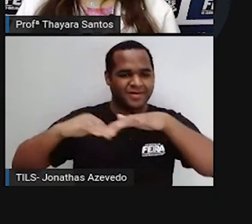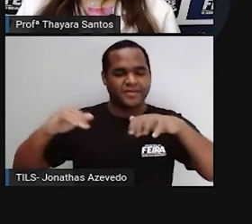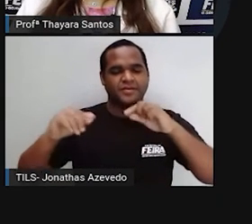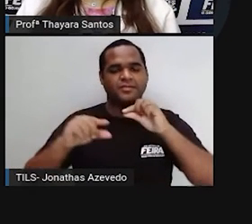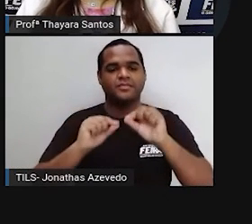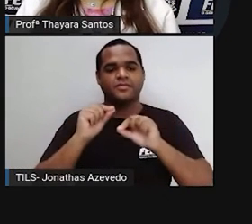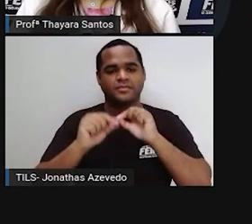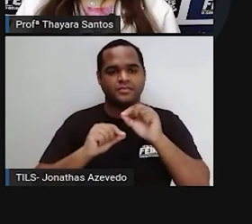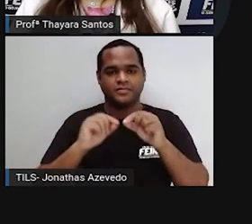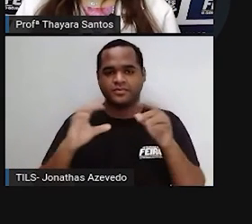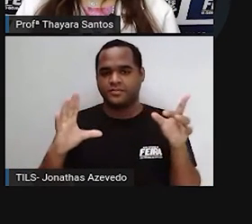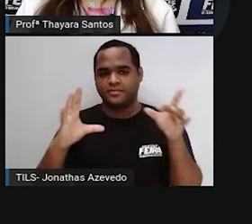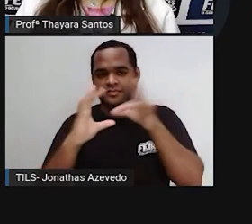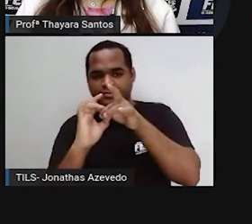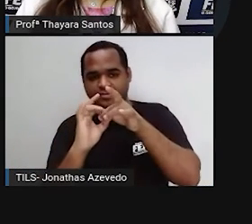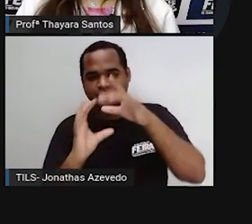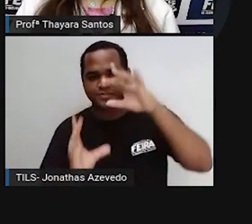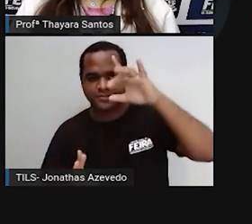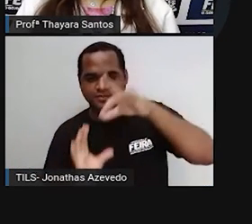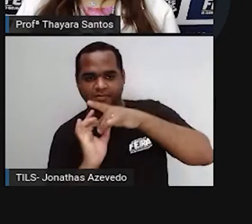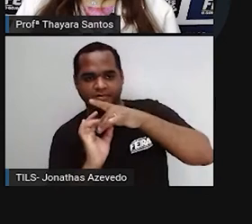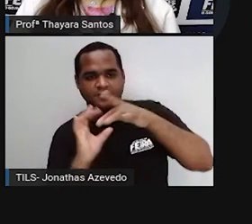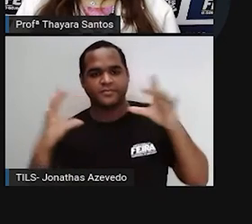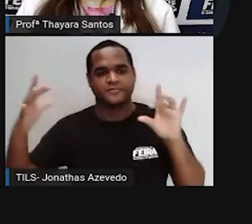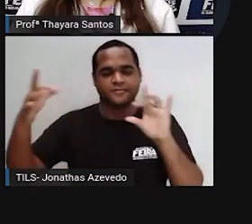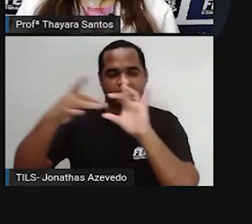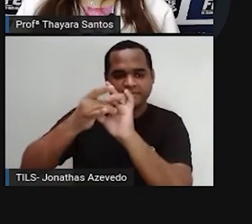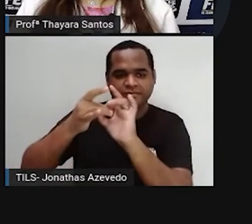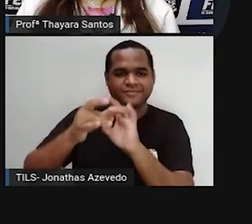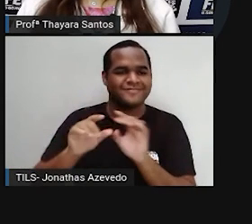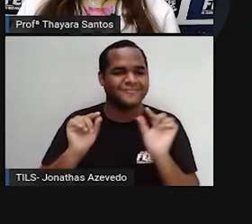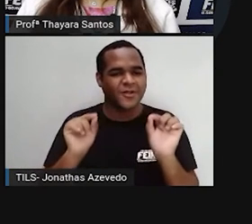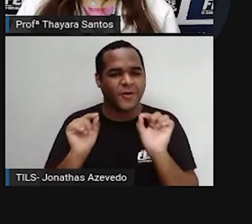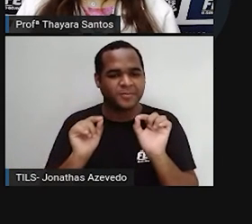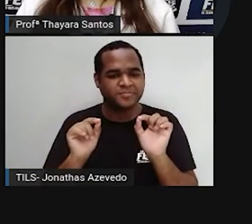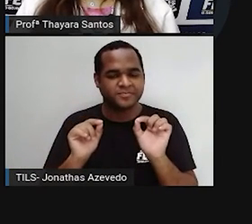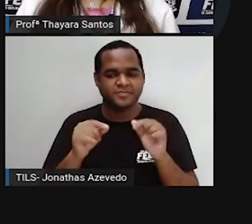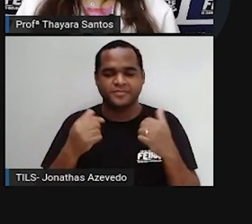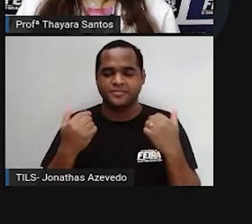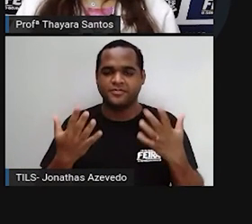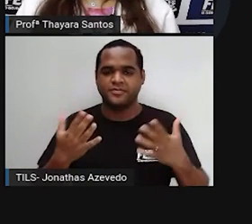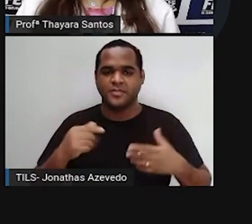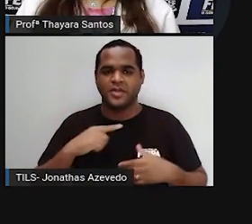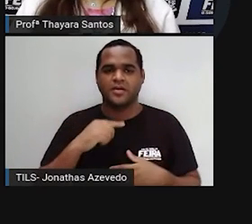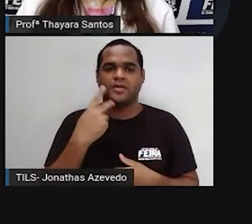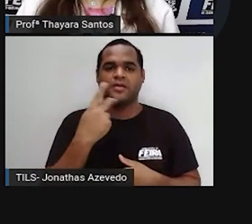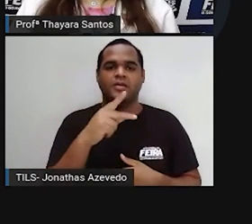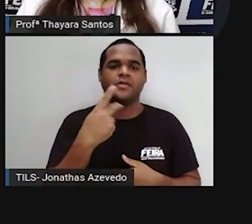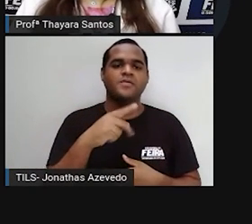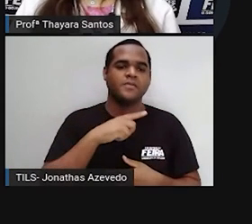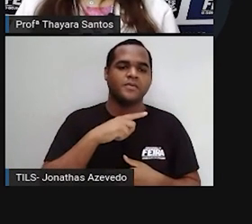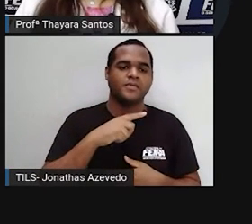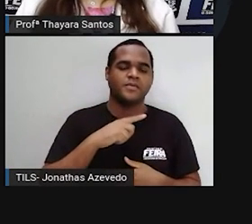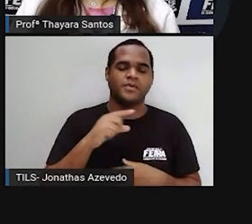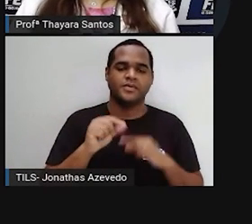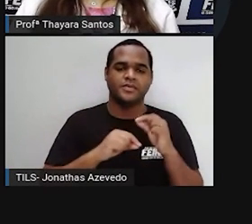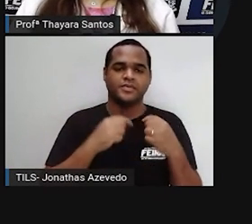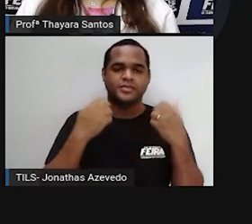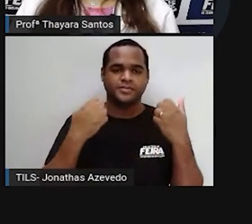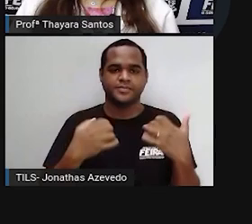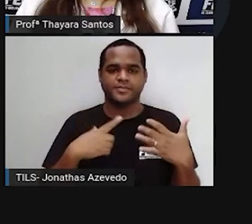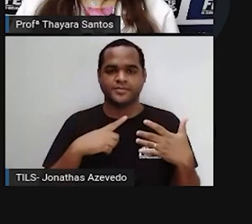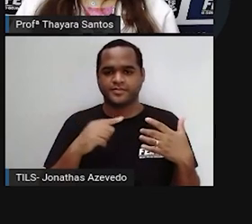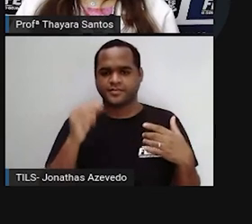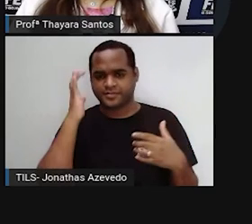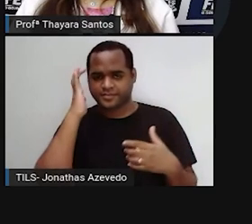têm que relacionar essas cartinhas aqui com as afirmações que estão do outro lado. É só vocês fazerem esse link, ó. Ah, eu acho